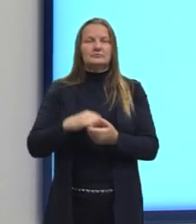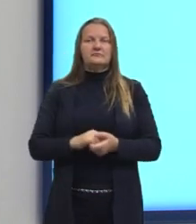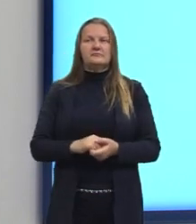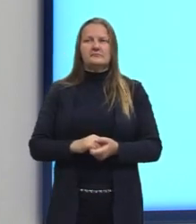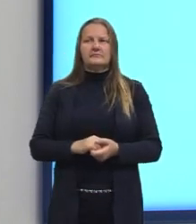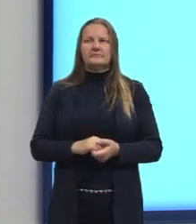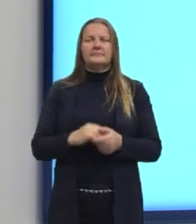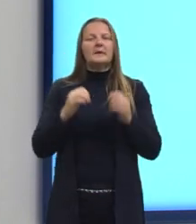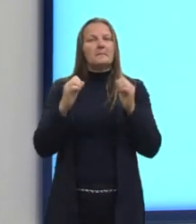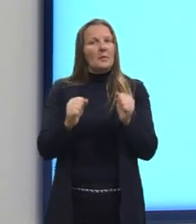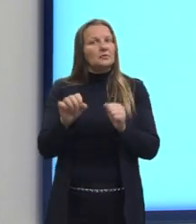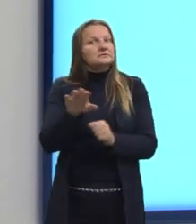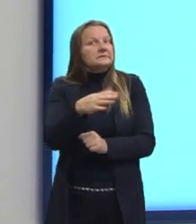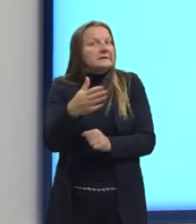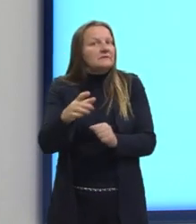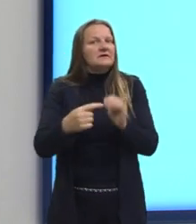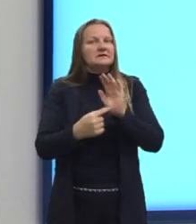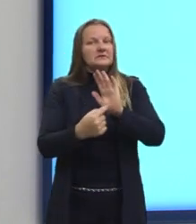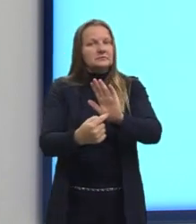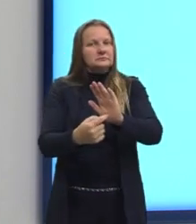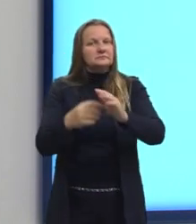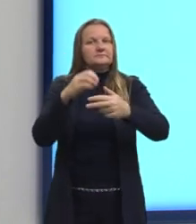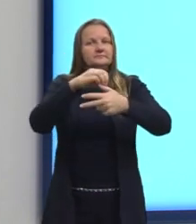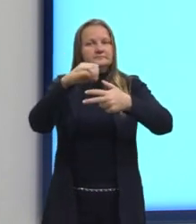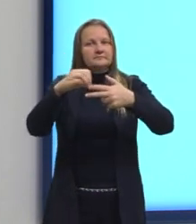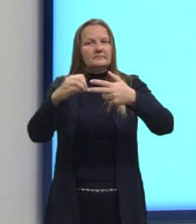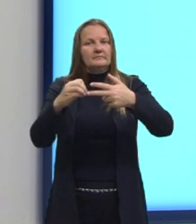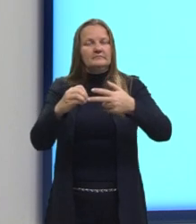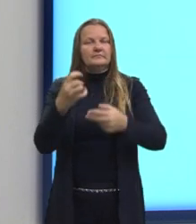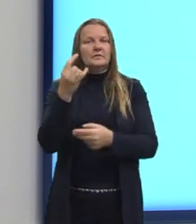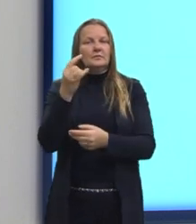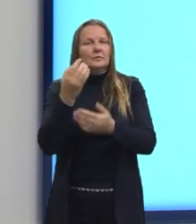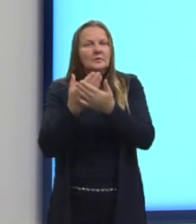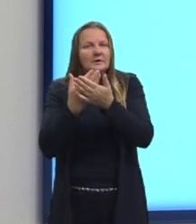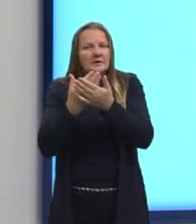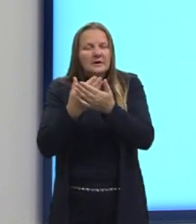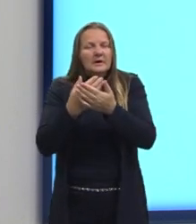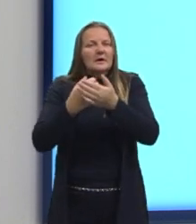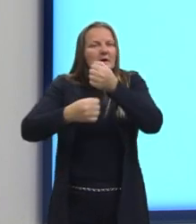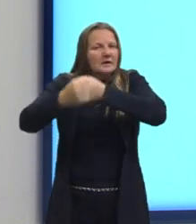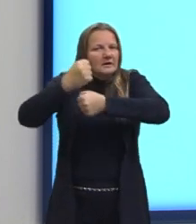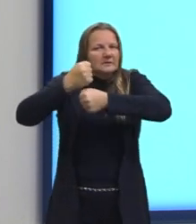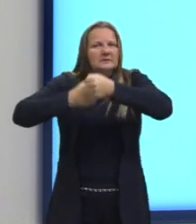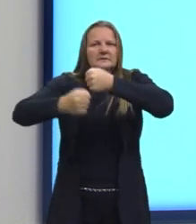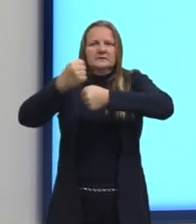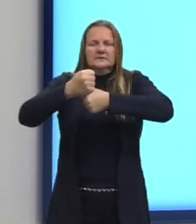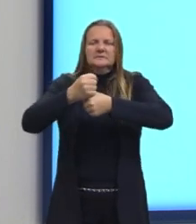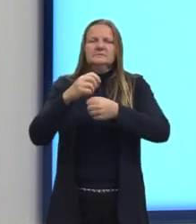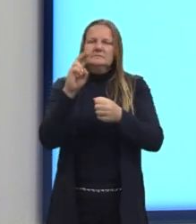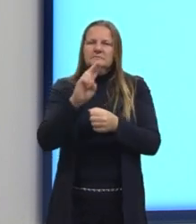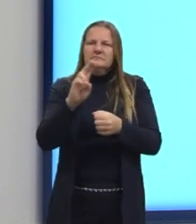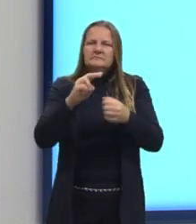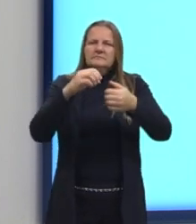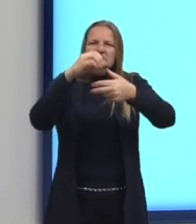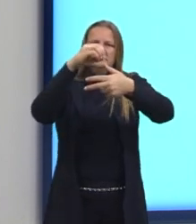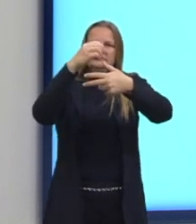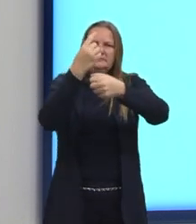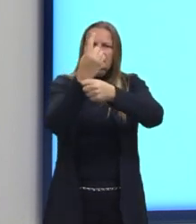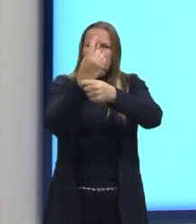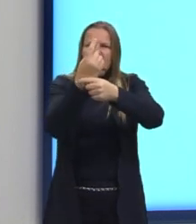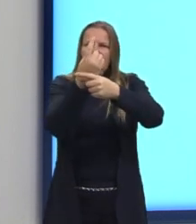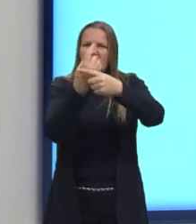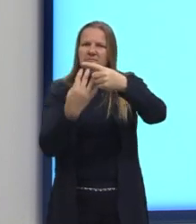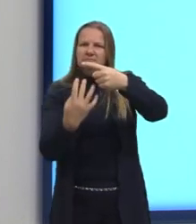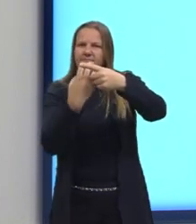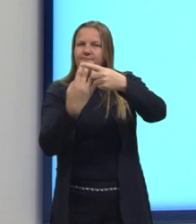isso pode aparecer também no ENEM como aconteceu nos últimos anos né o Enem ele não tá mais usando tanto a questão da fração